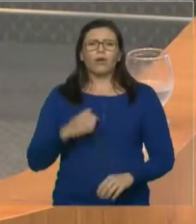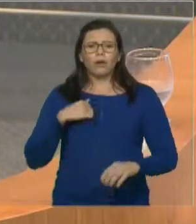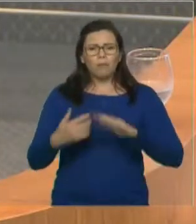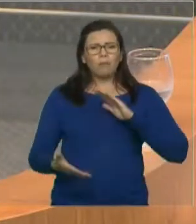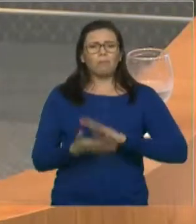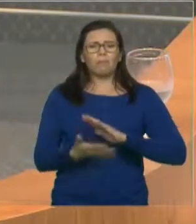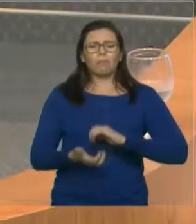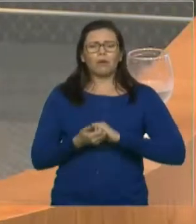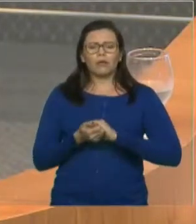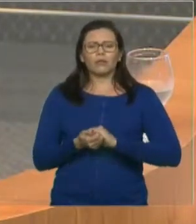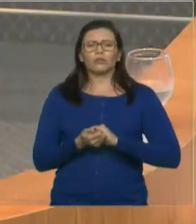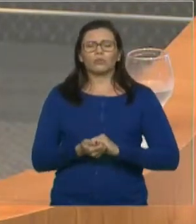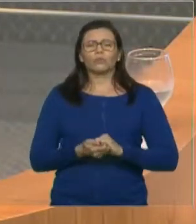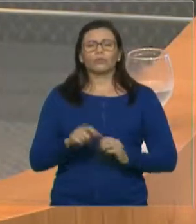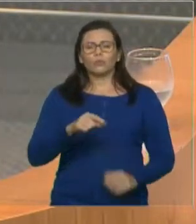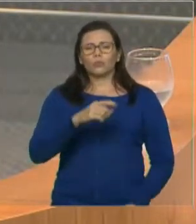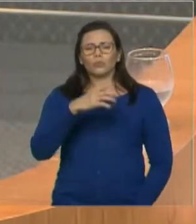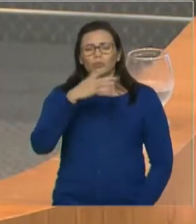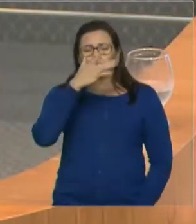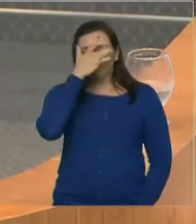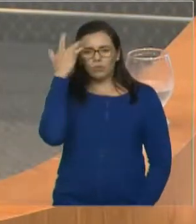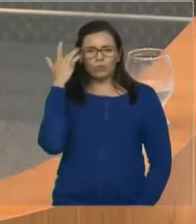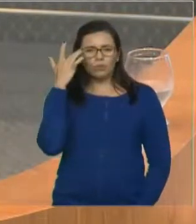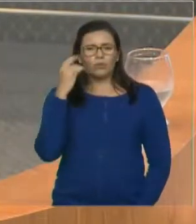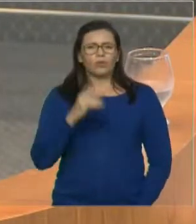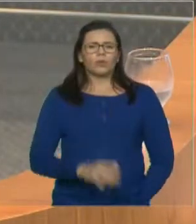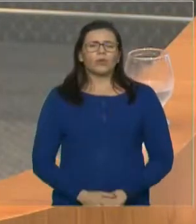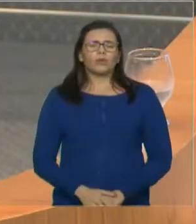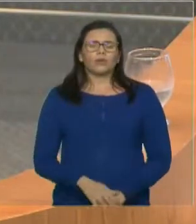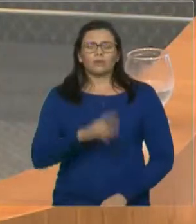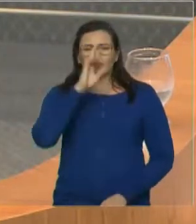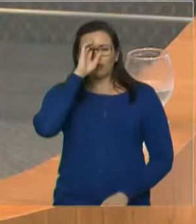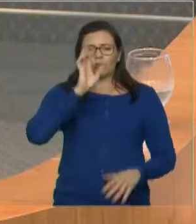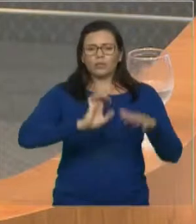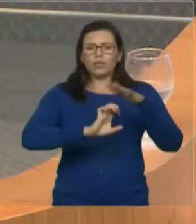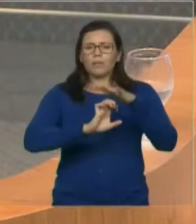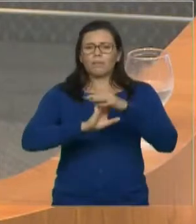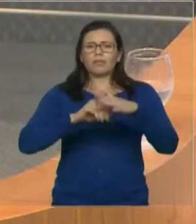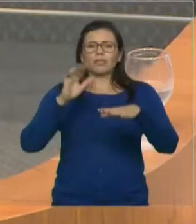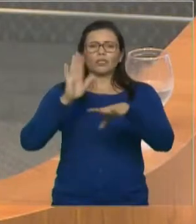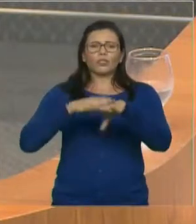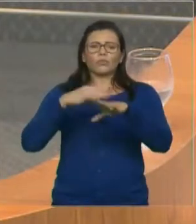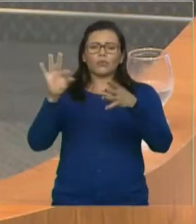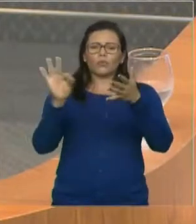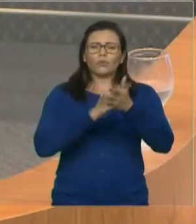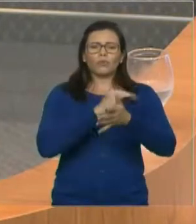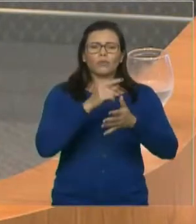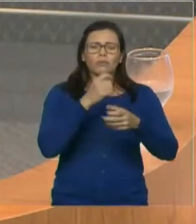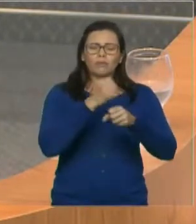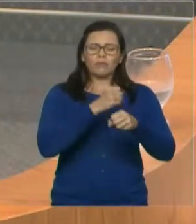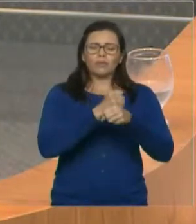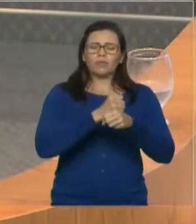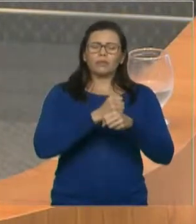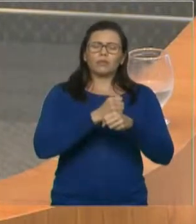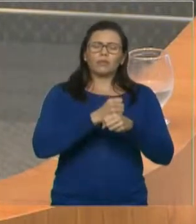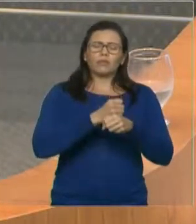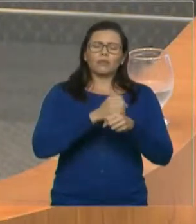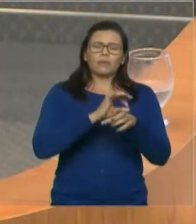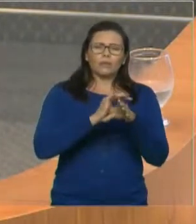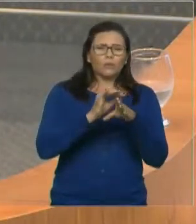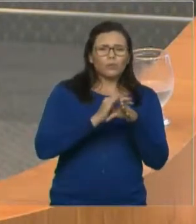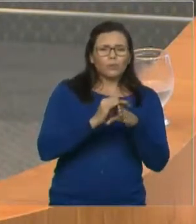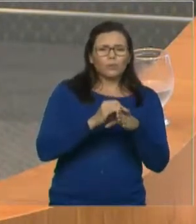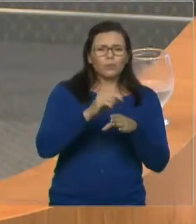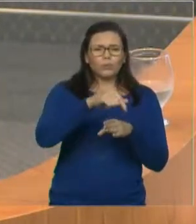fez os asfaltamentos lá na nossa região. Então, deputado Zito, a gente não pode confundir federal com estadual. Eu